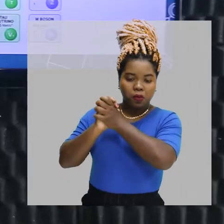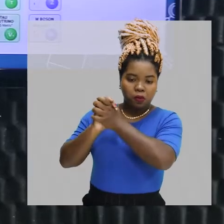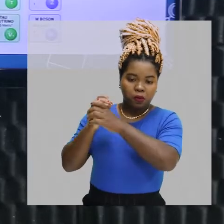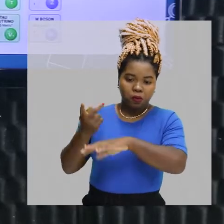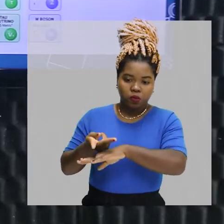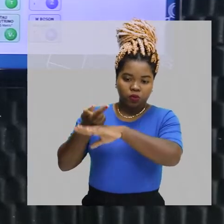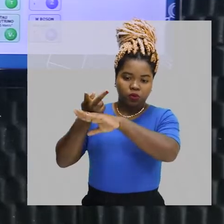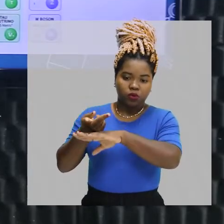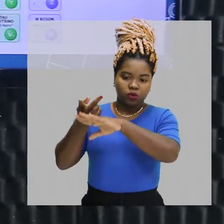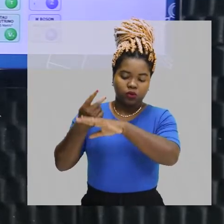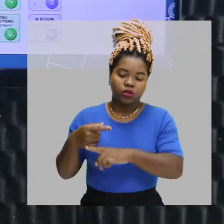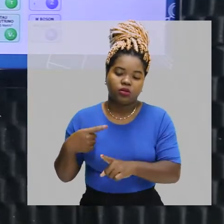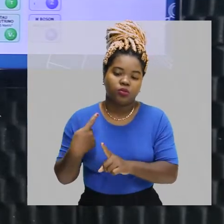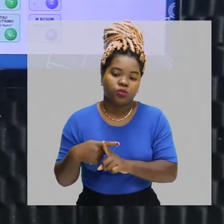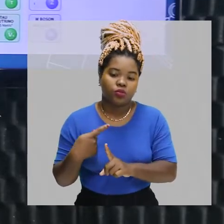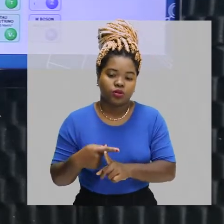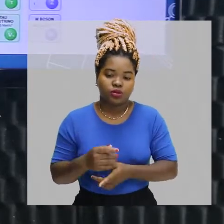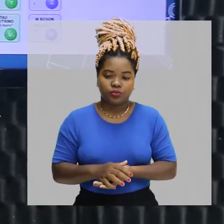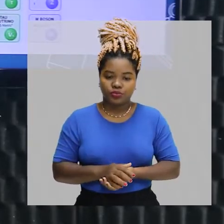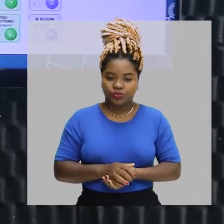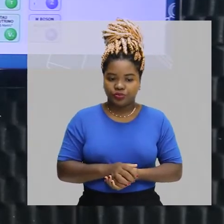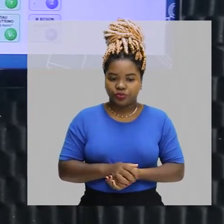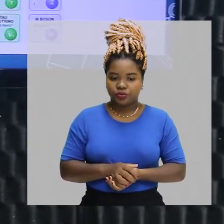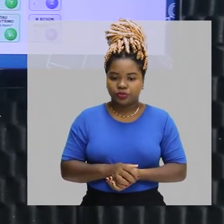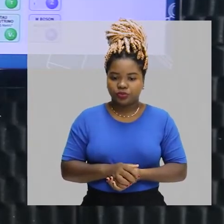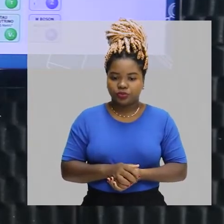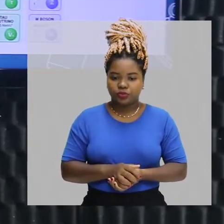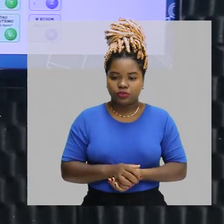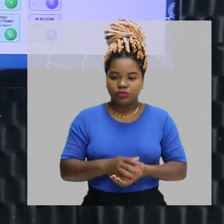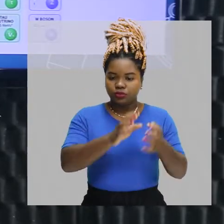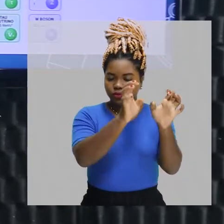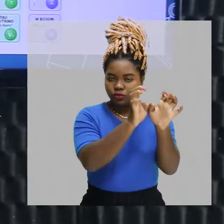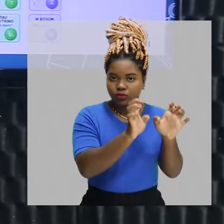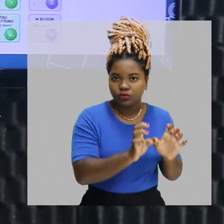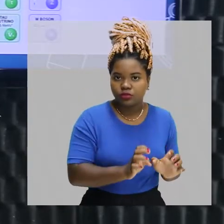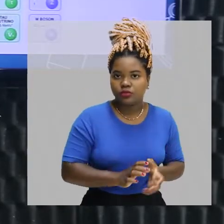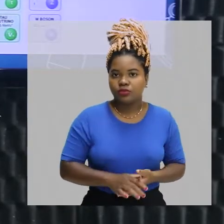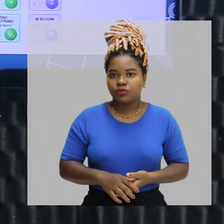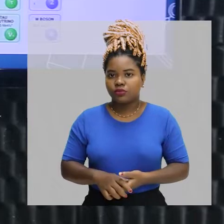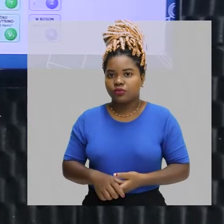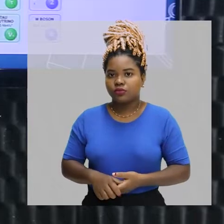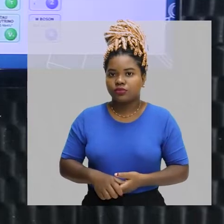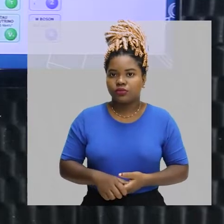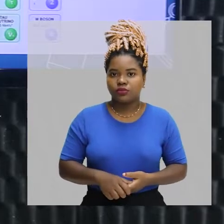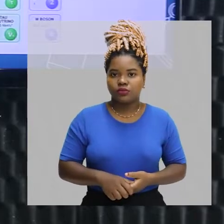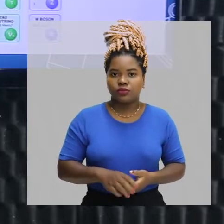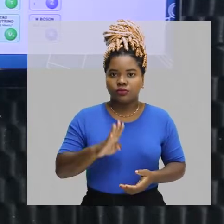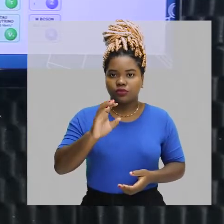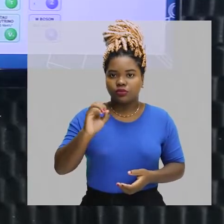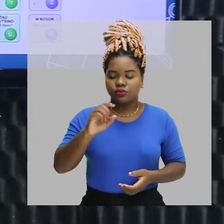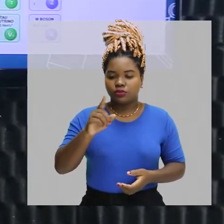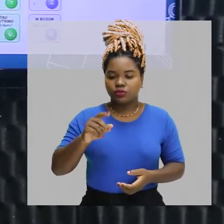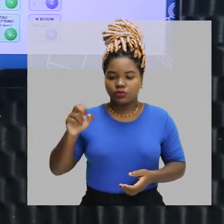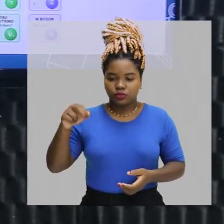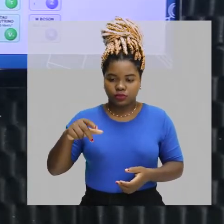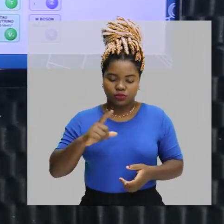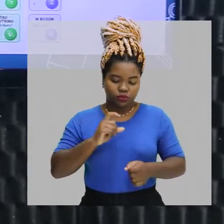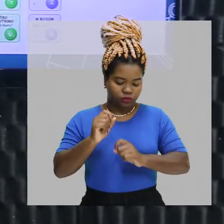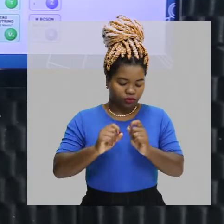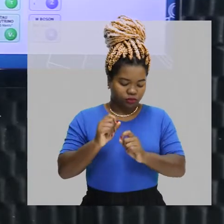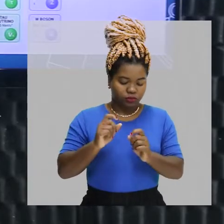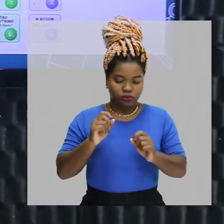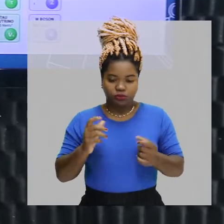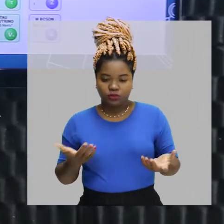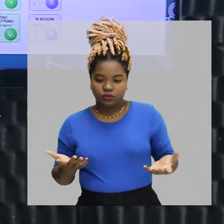tempo, justamente por conta é, dessa estrutura, desse bóson que, após ele, nós temos uma